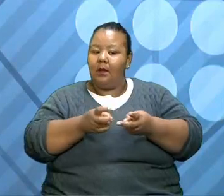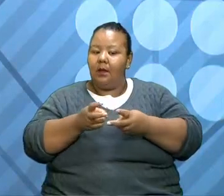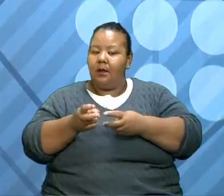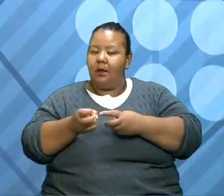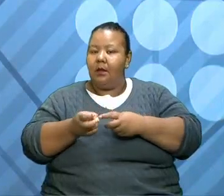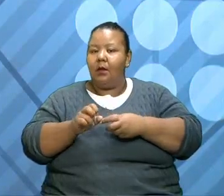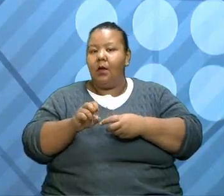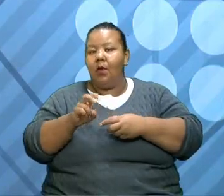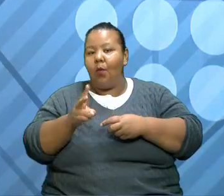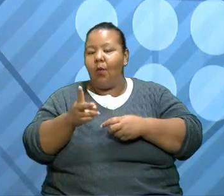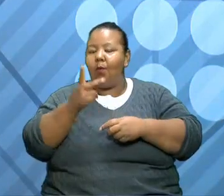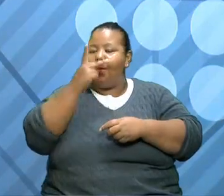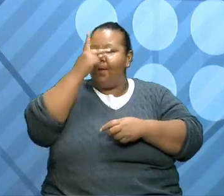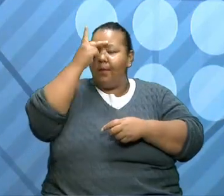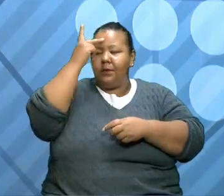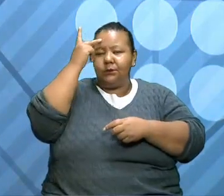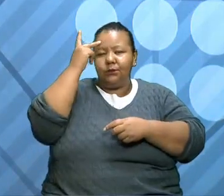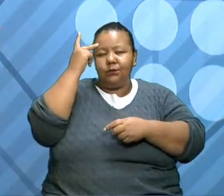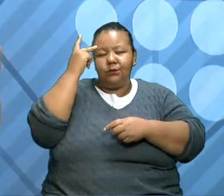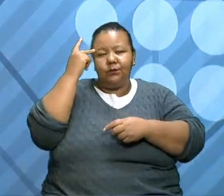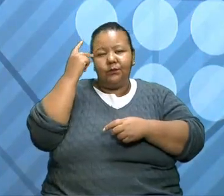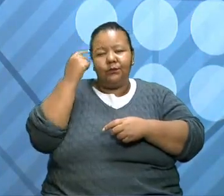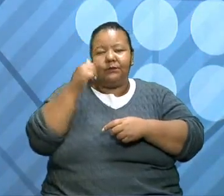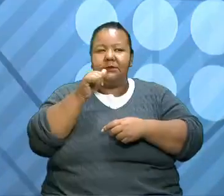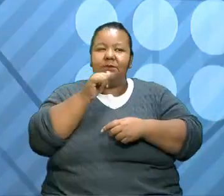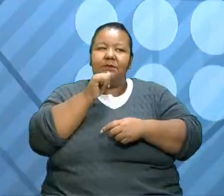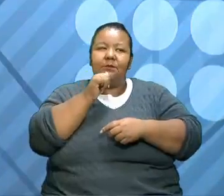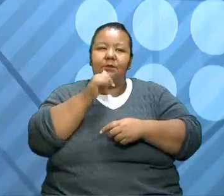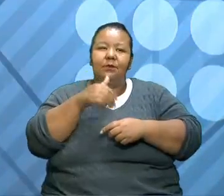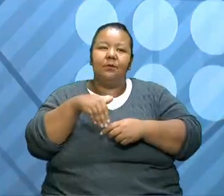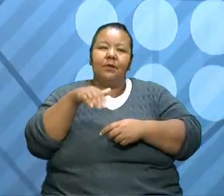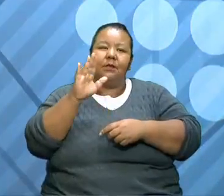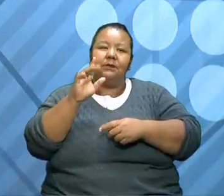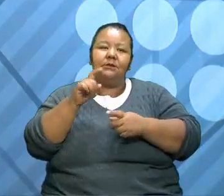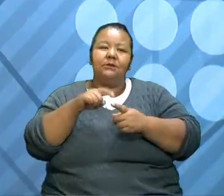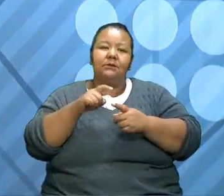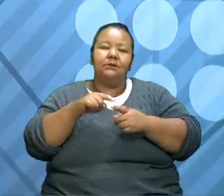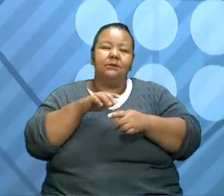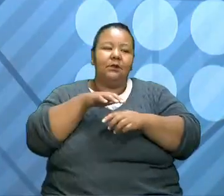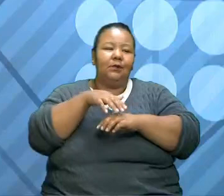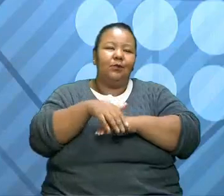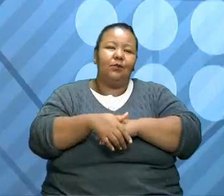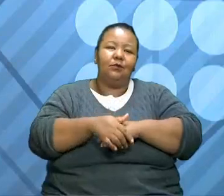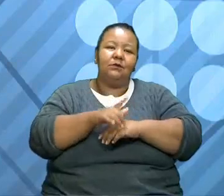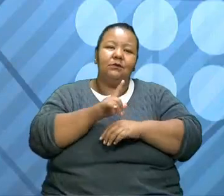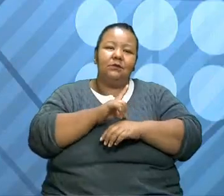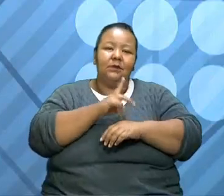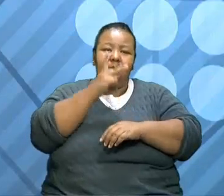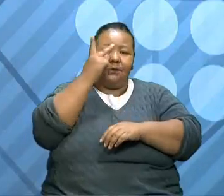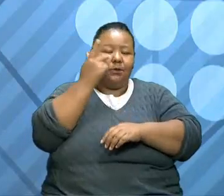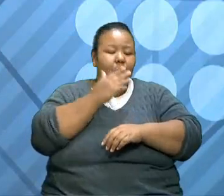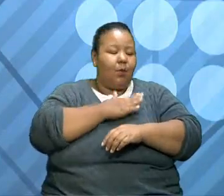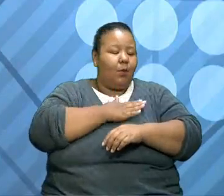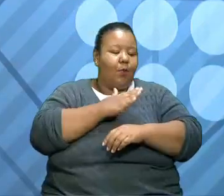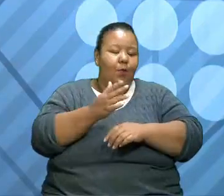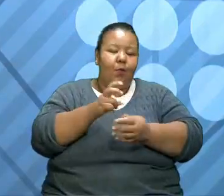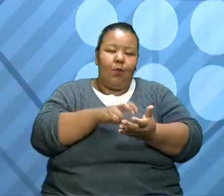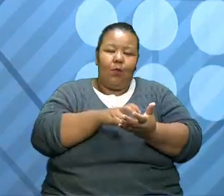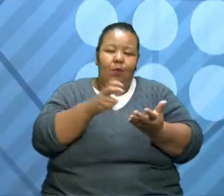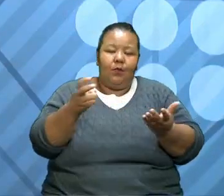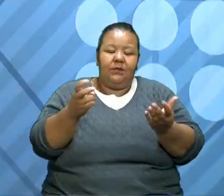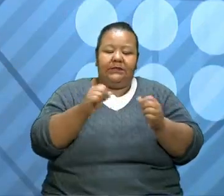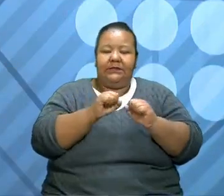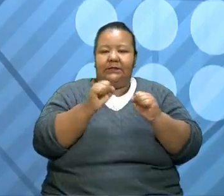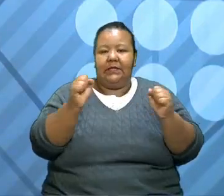é aquelas pessoas que são mais noturnos, não são tão matinais, porque tem pessoas que não gostam de acordar cedo, não desenvolve